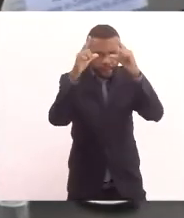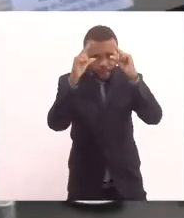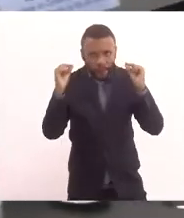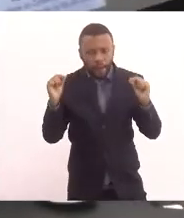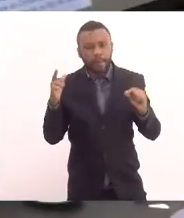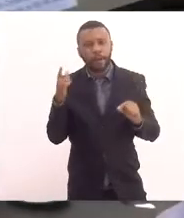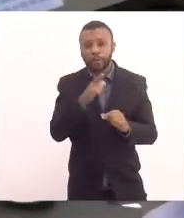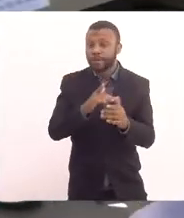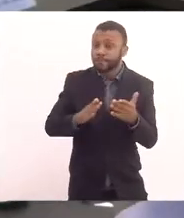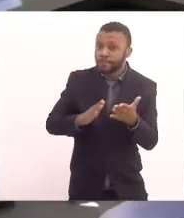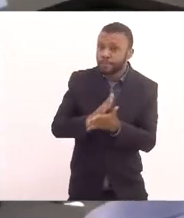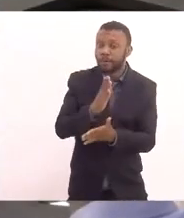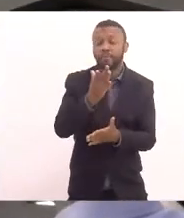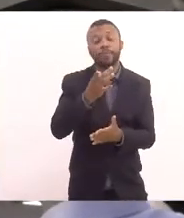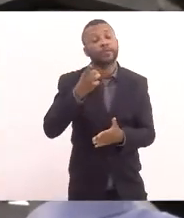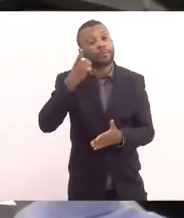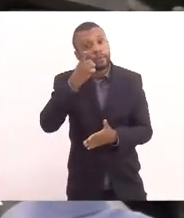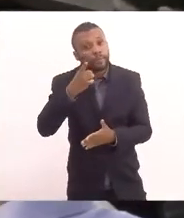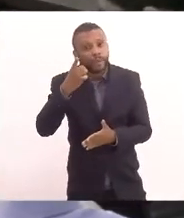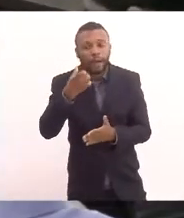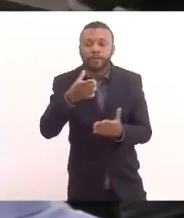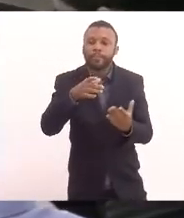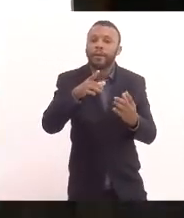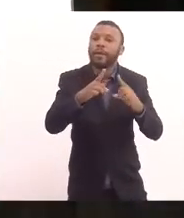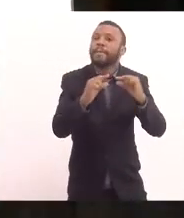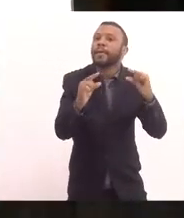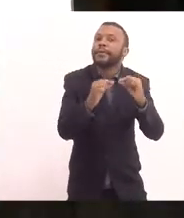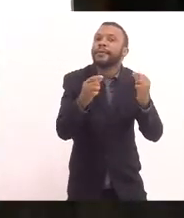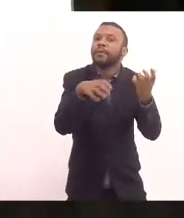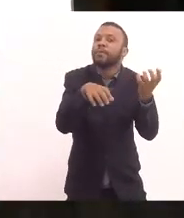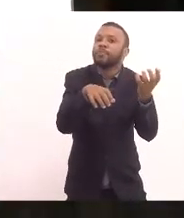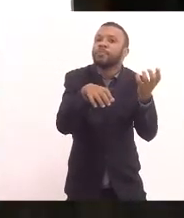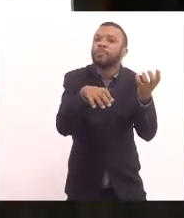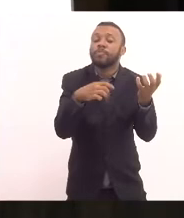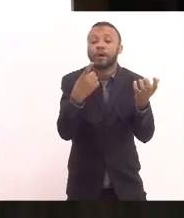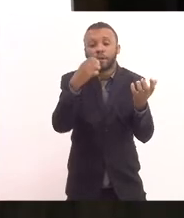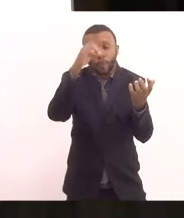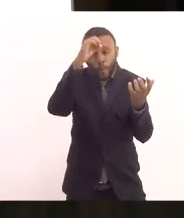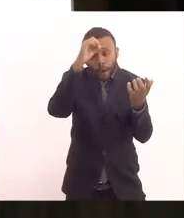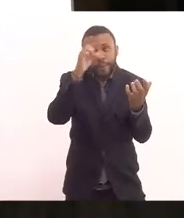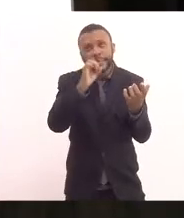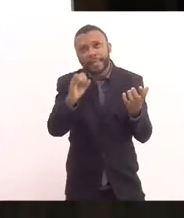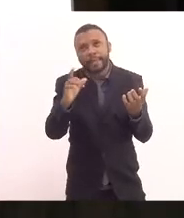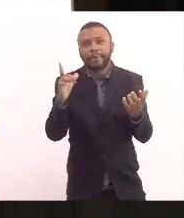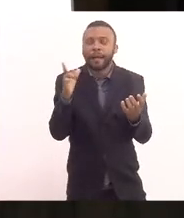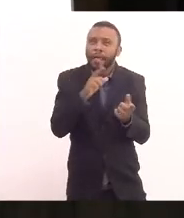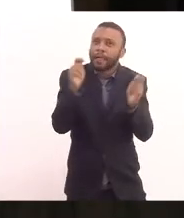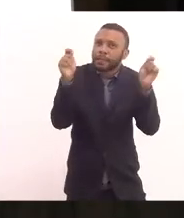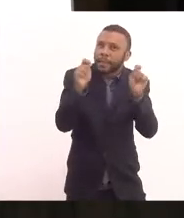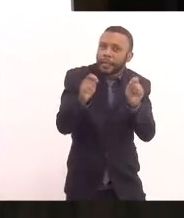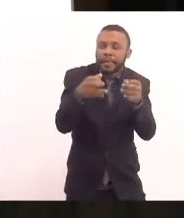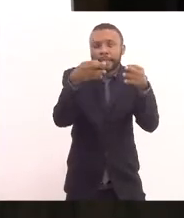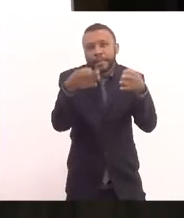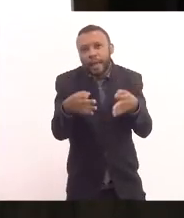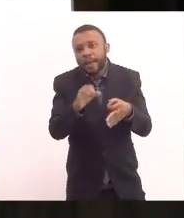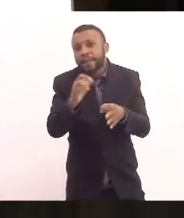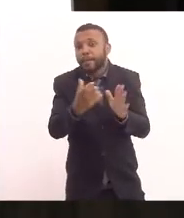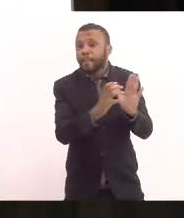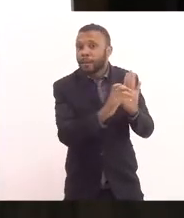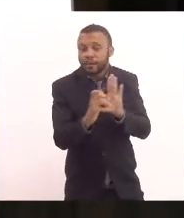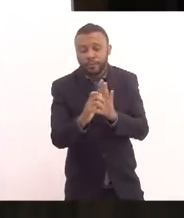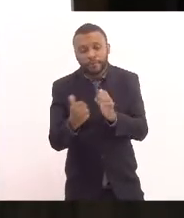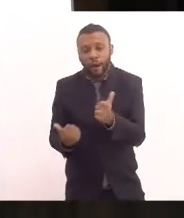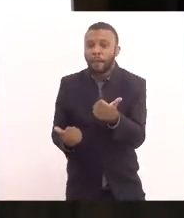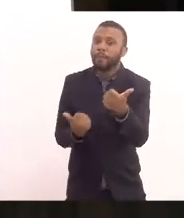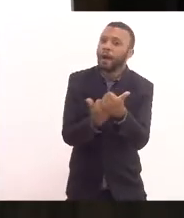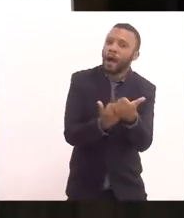para a gente ter uma bancada. A gente não sabe se vai conseguir, se não vai, se os partidos vão dar legenda, se os